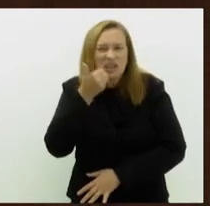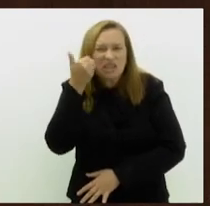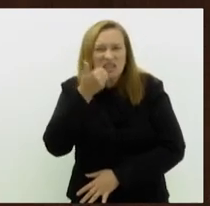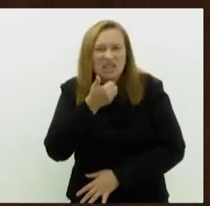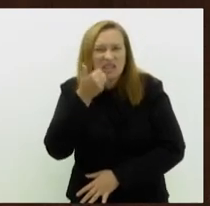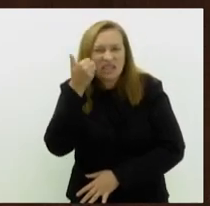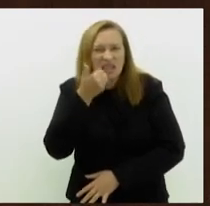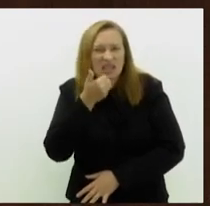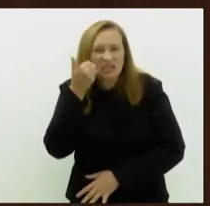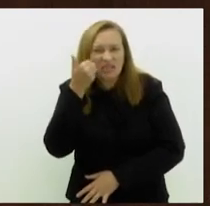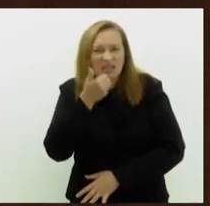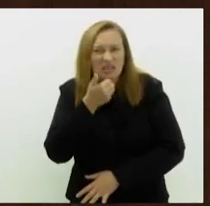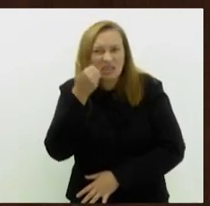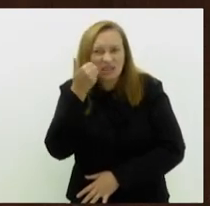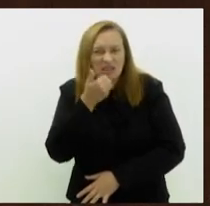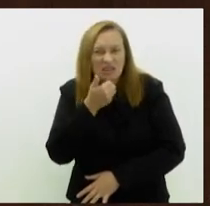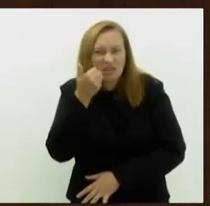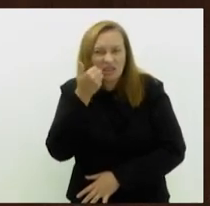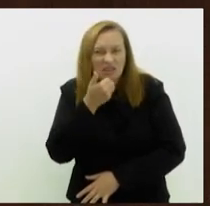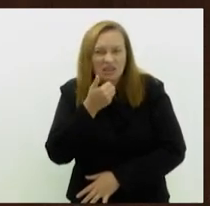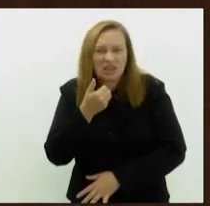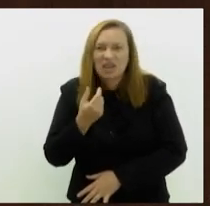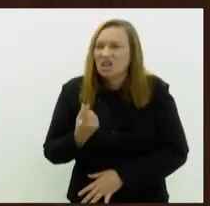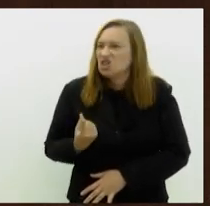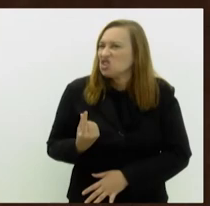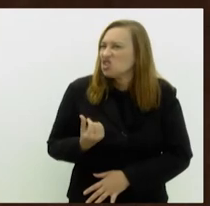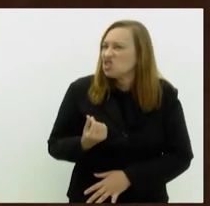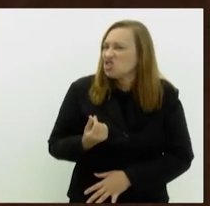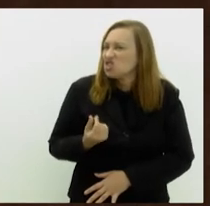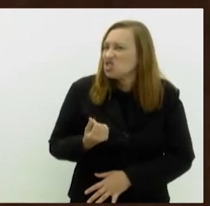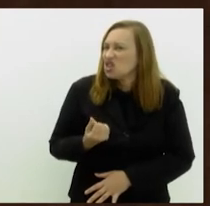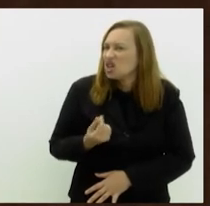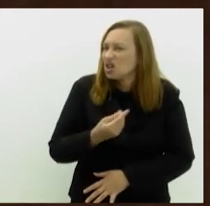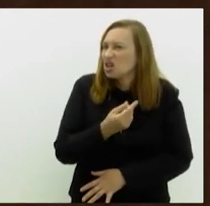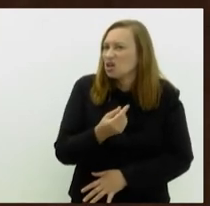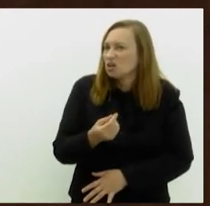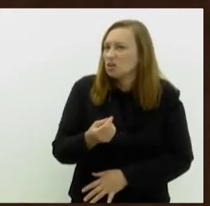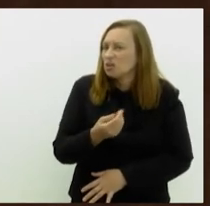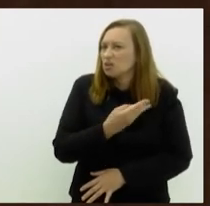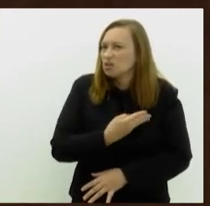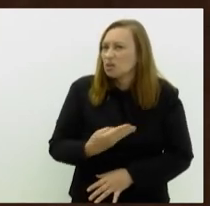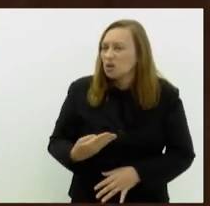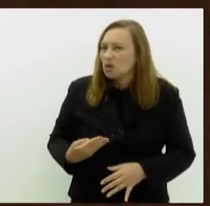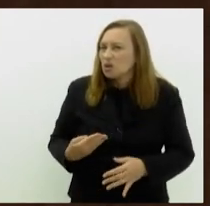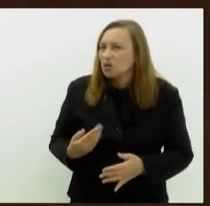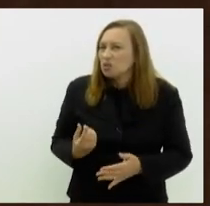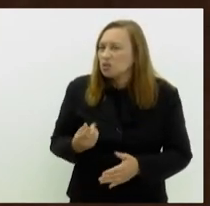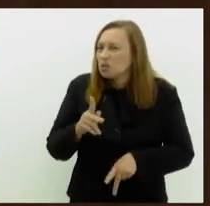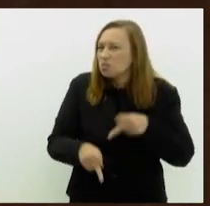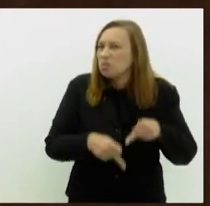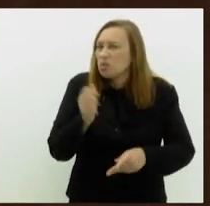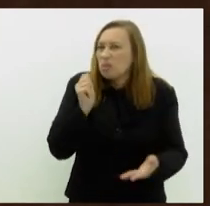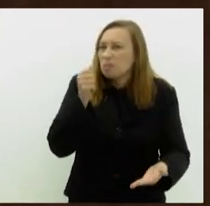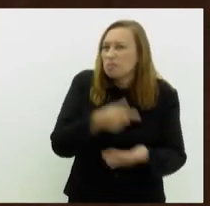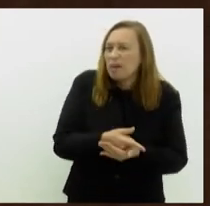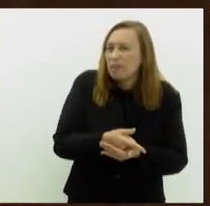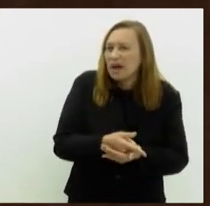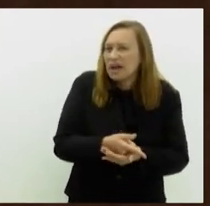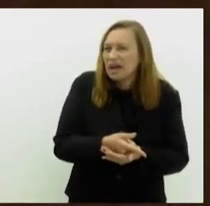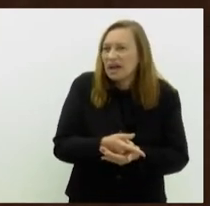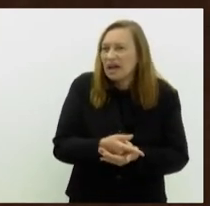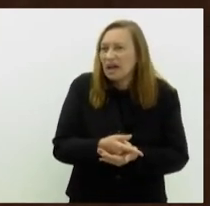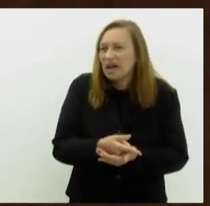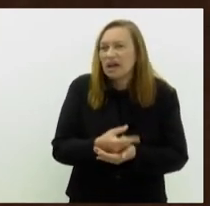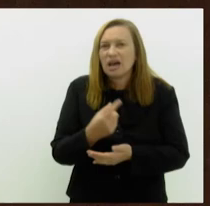grandioso, de dinheiro público para pagar cachê da Madonna, porque teve muita fake news na